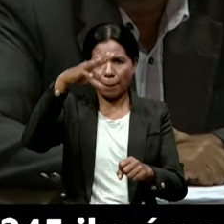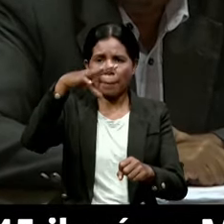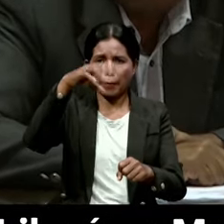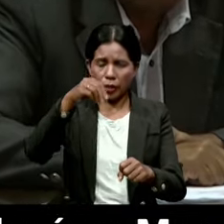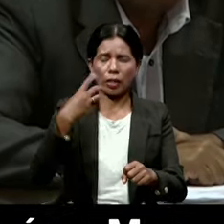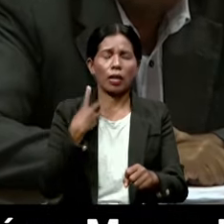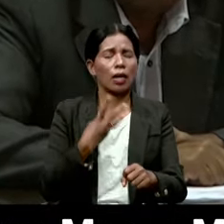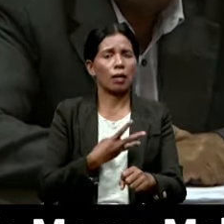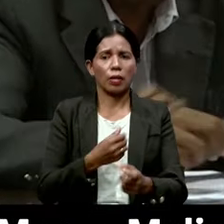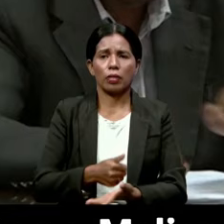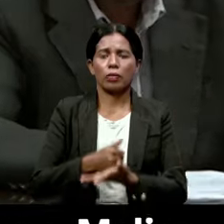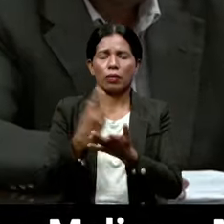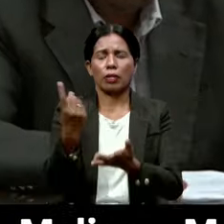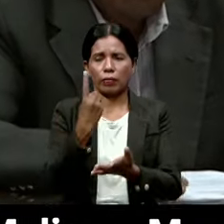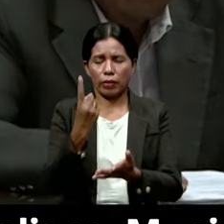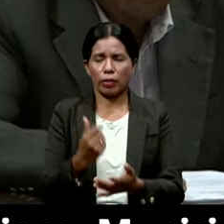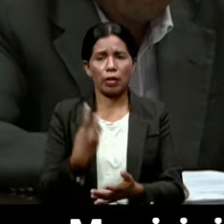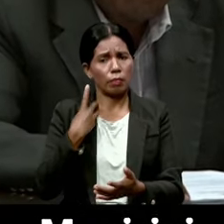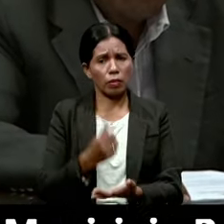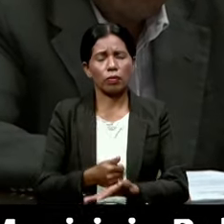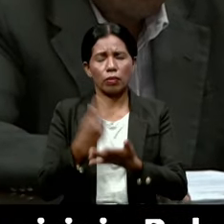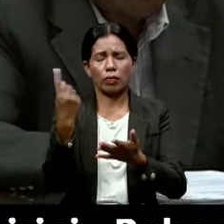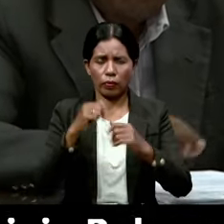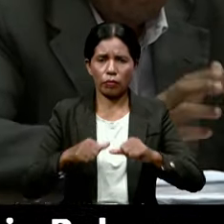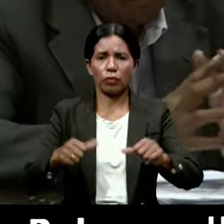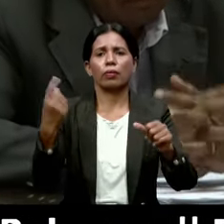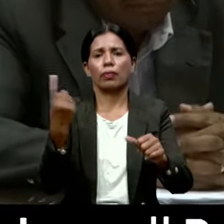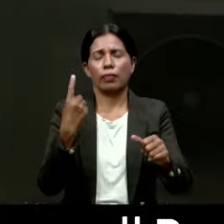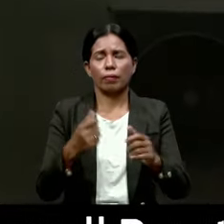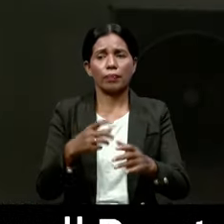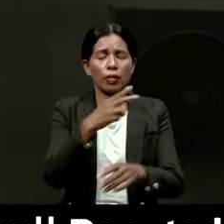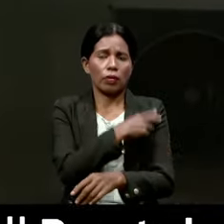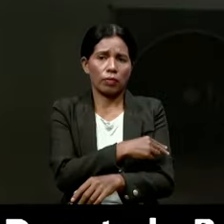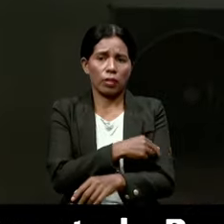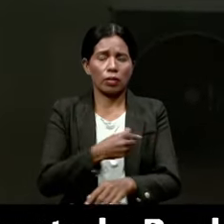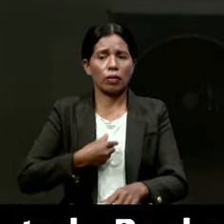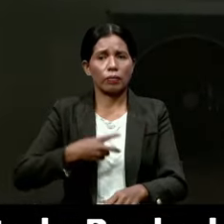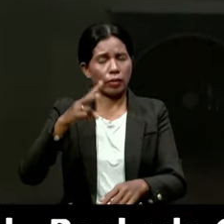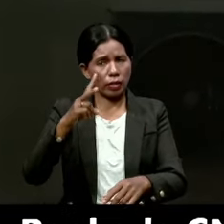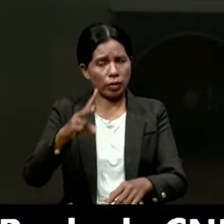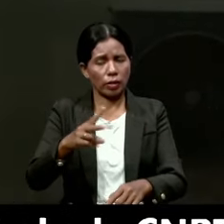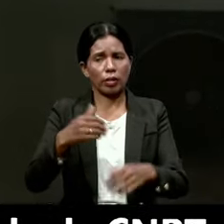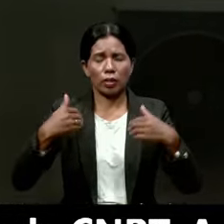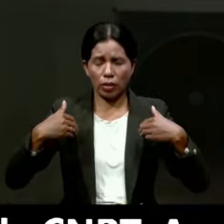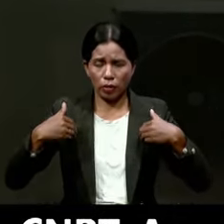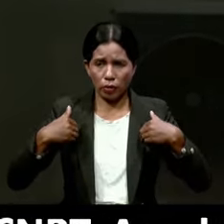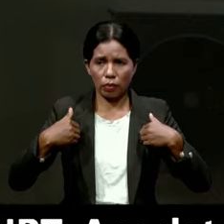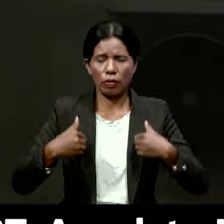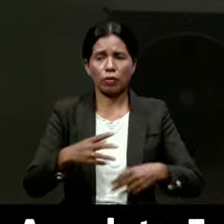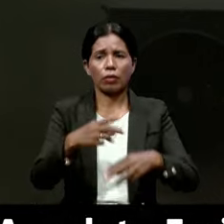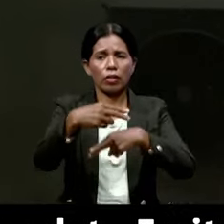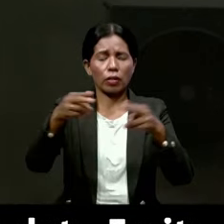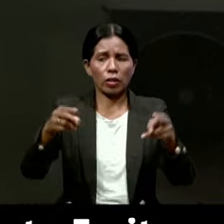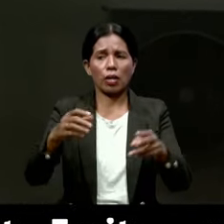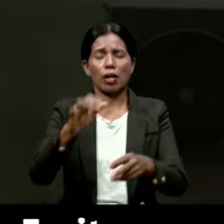lá na Fatin. Atendimento lá na Fatin sabe bem. Hospital Nacional Guido Valadares e aduni gerador hat, mai be husi gerador hirak